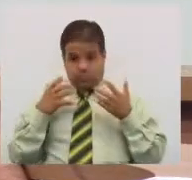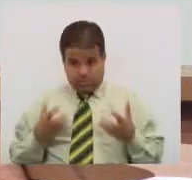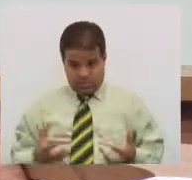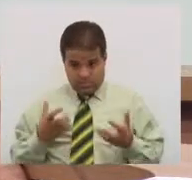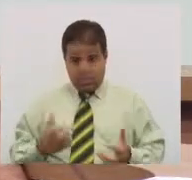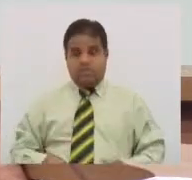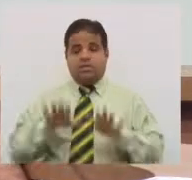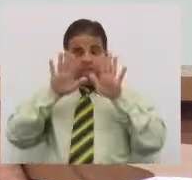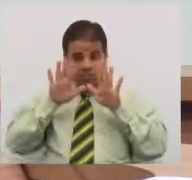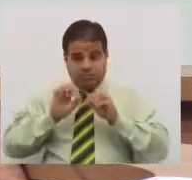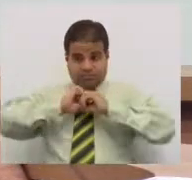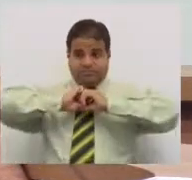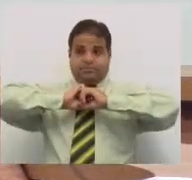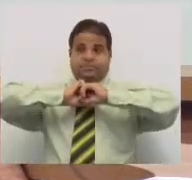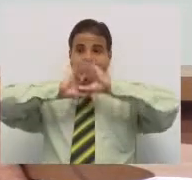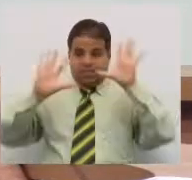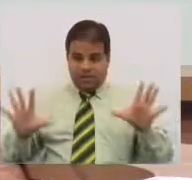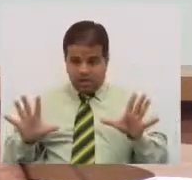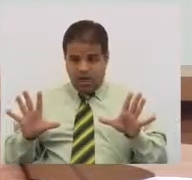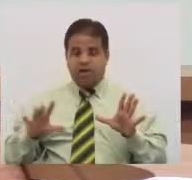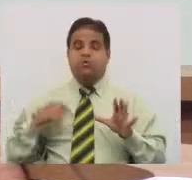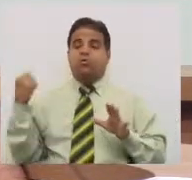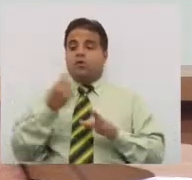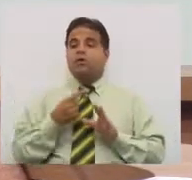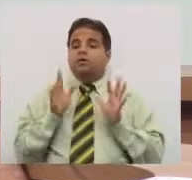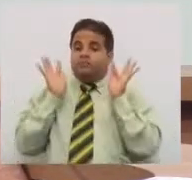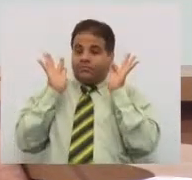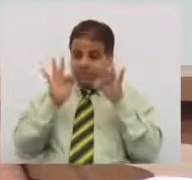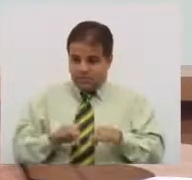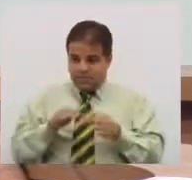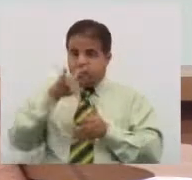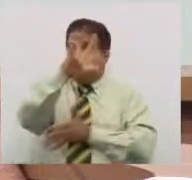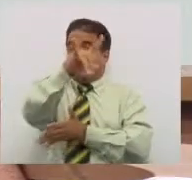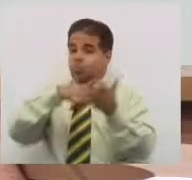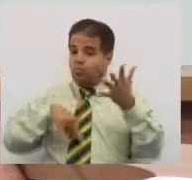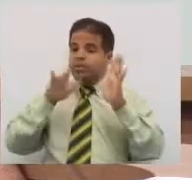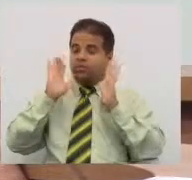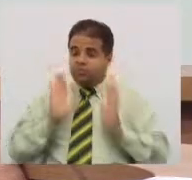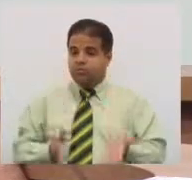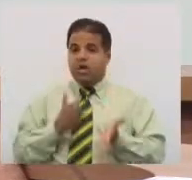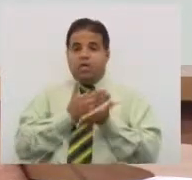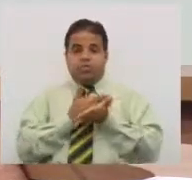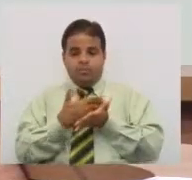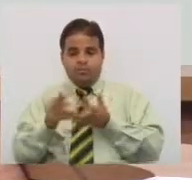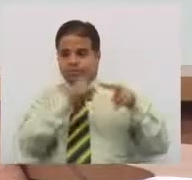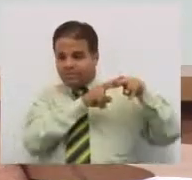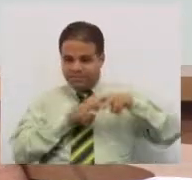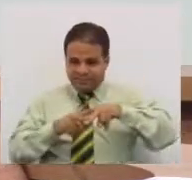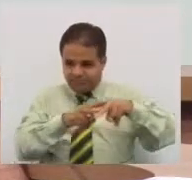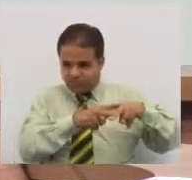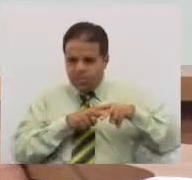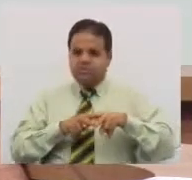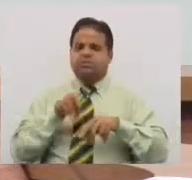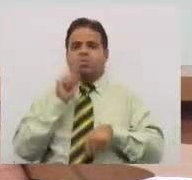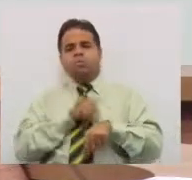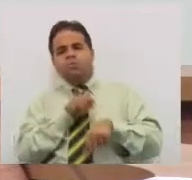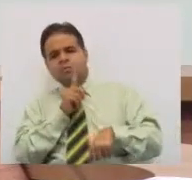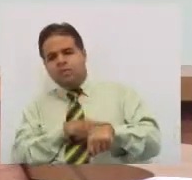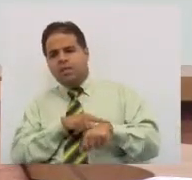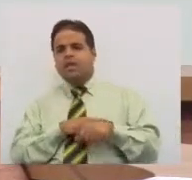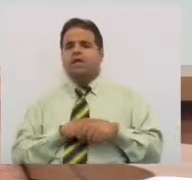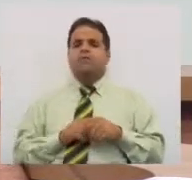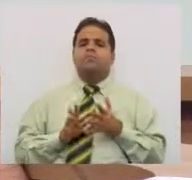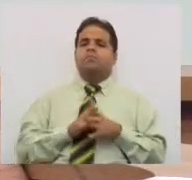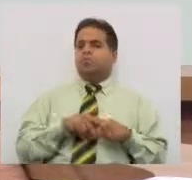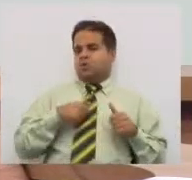deixar bem claro que a gente está finalizando um documento que começou já essa revisão já há algum tempo. Eu não